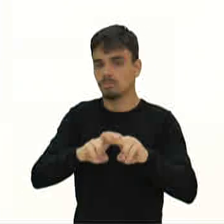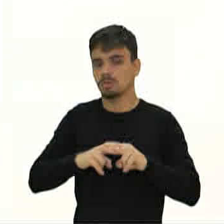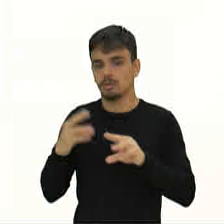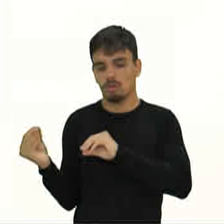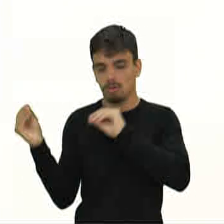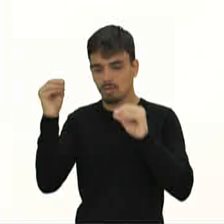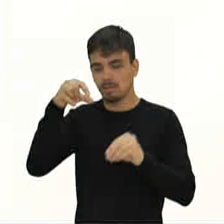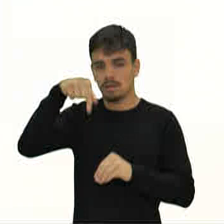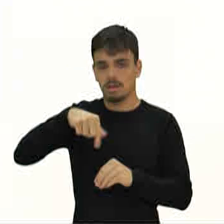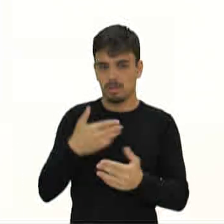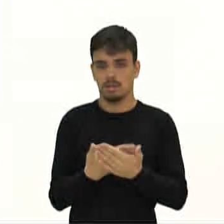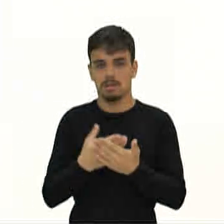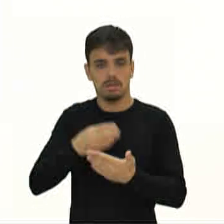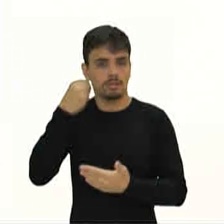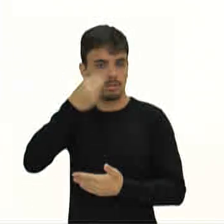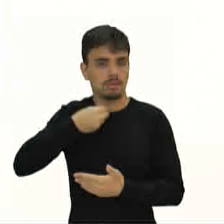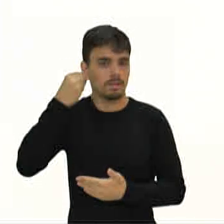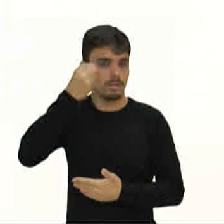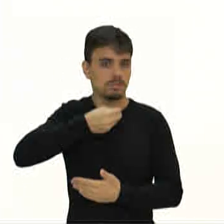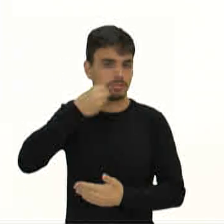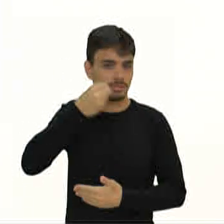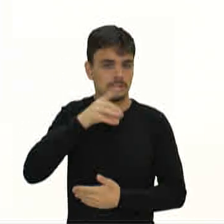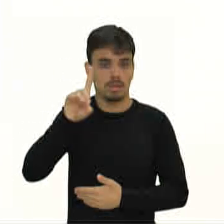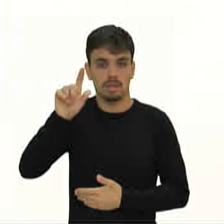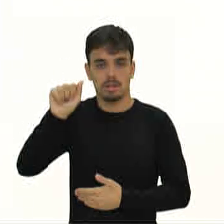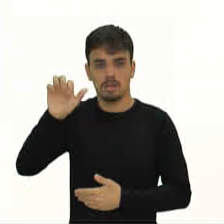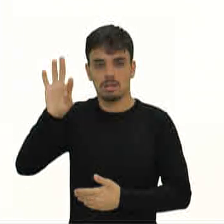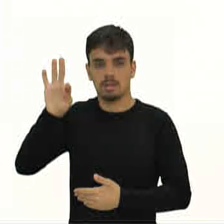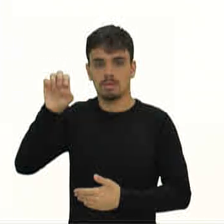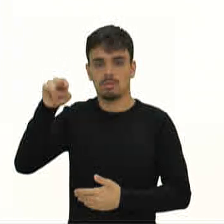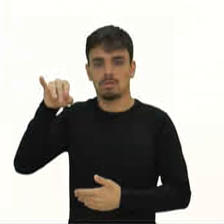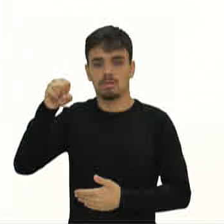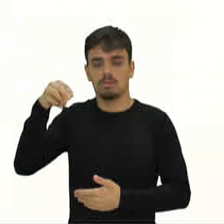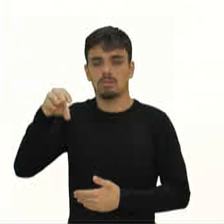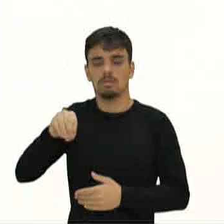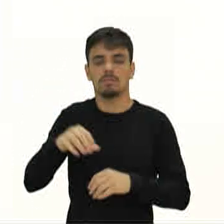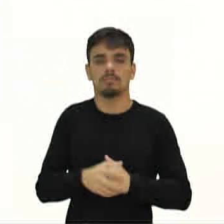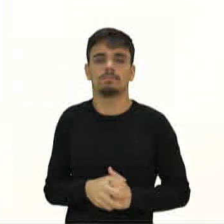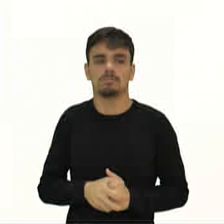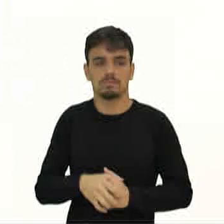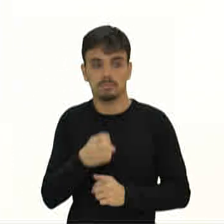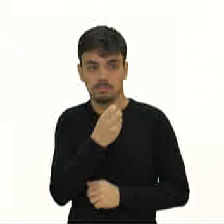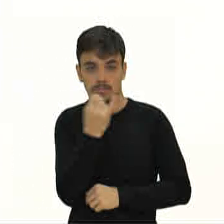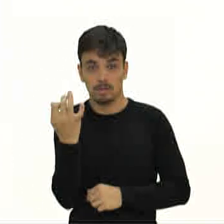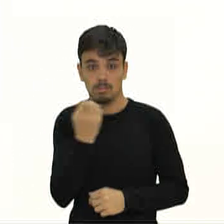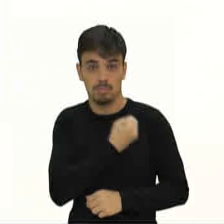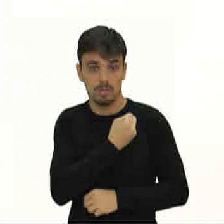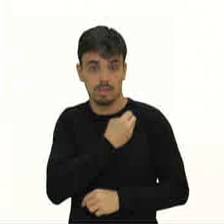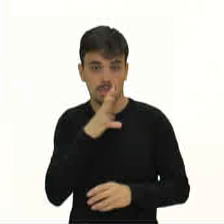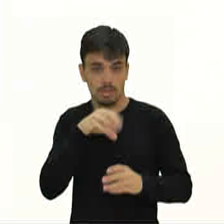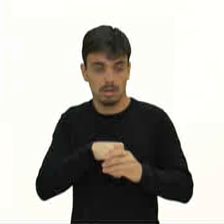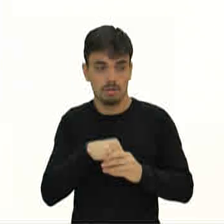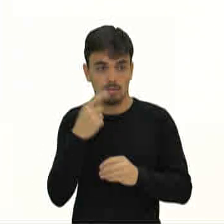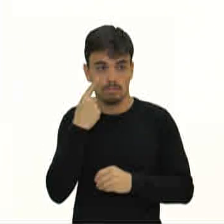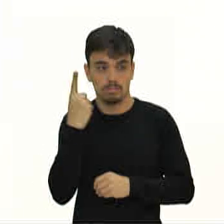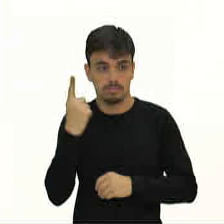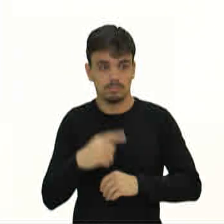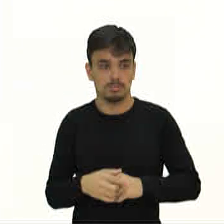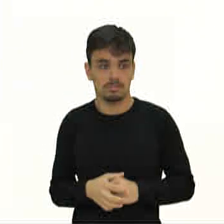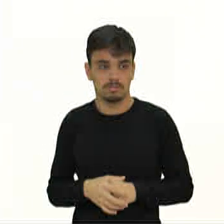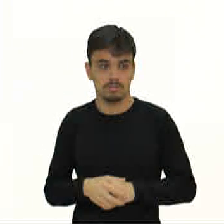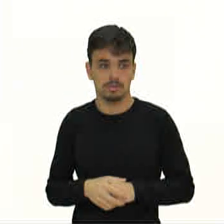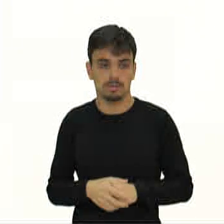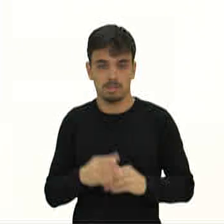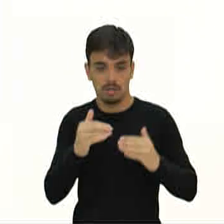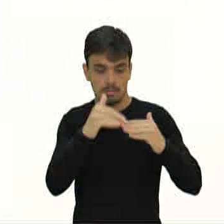para vocês, ok? Então, aí eu acho que já deu um tempo para vocês visualizarem os números que aparecem. Então, eu vou deixar aqui para vocês como se fosse o